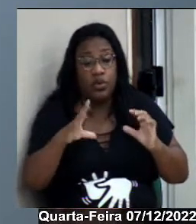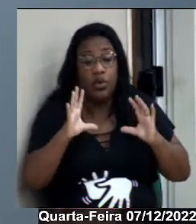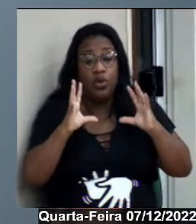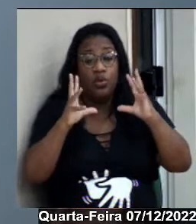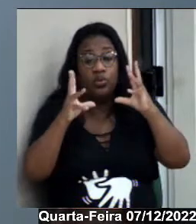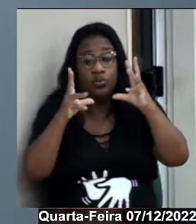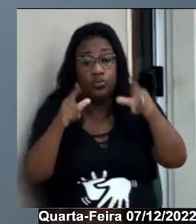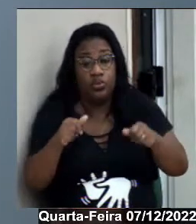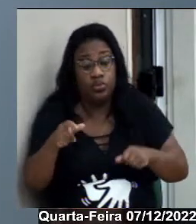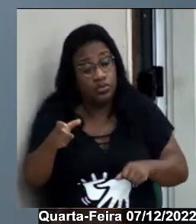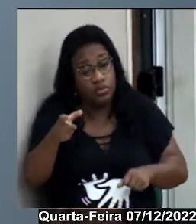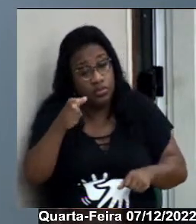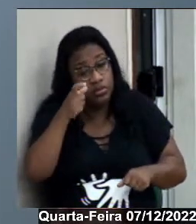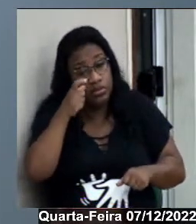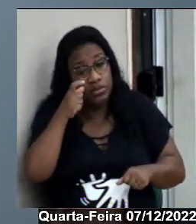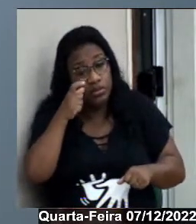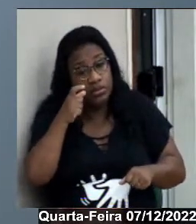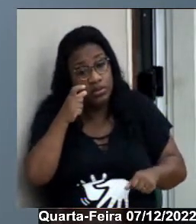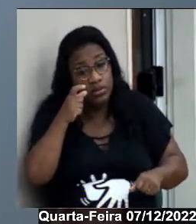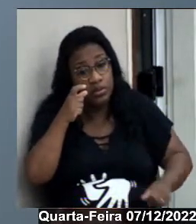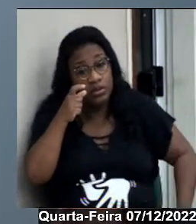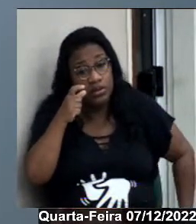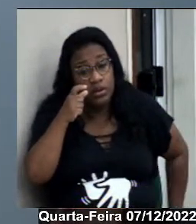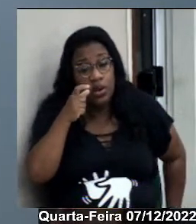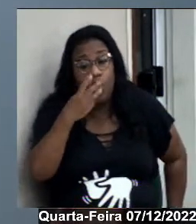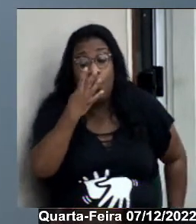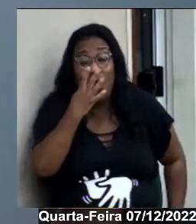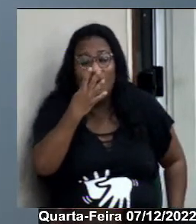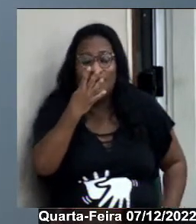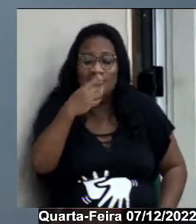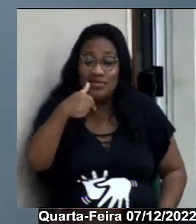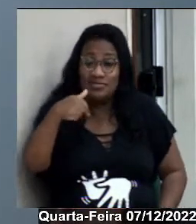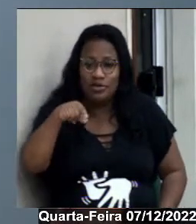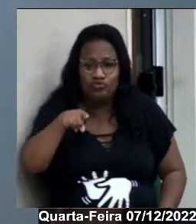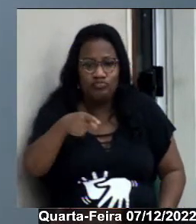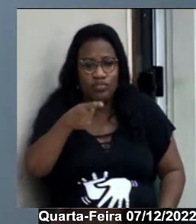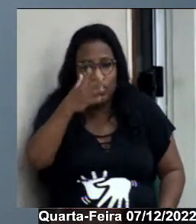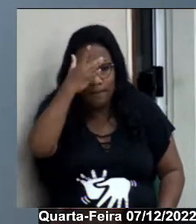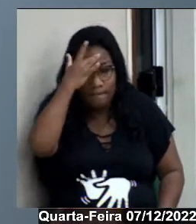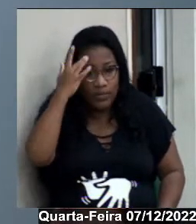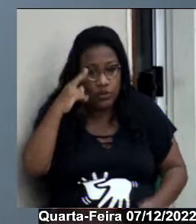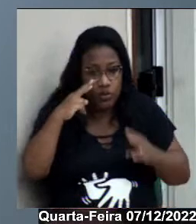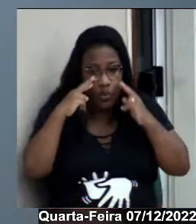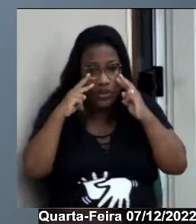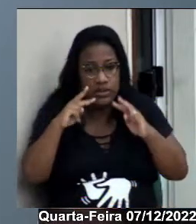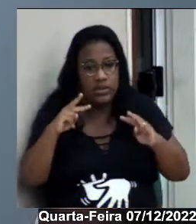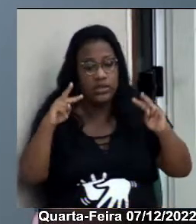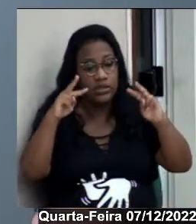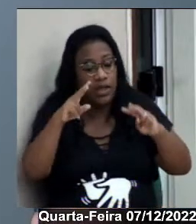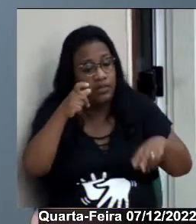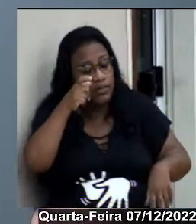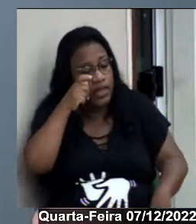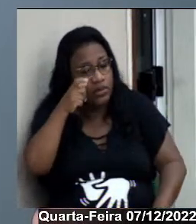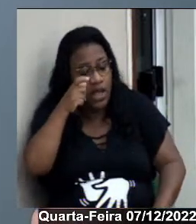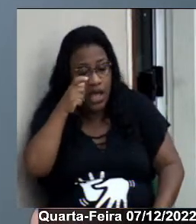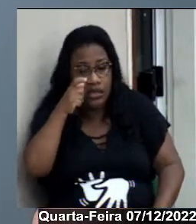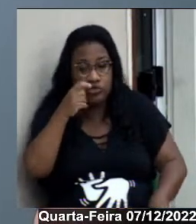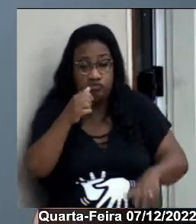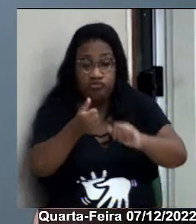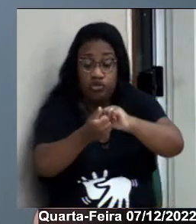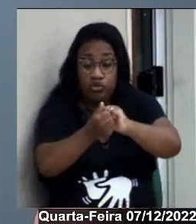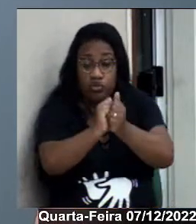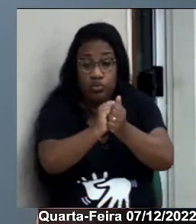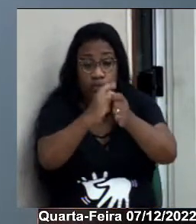todos que assistiram a nossos jogos, deu 47 mil pessoas no YouTube. Nós temos um canal no YouTube com 500